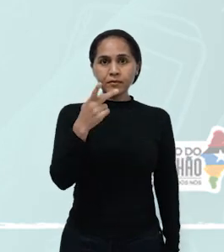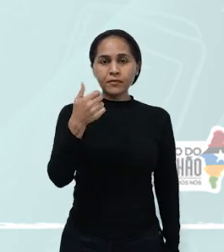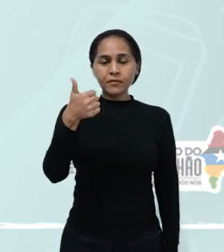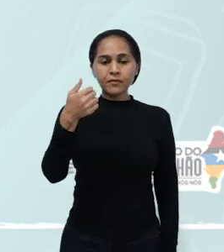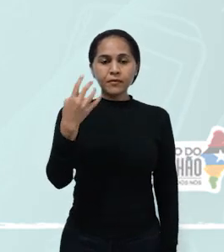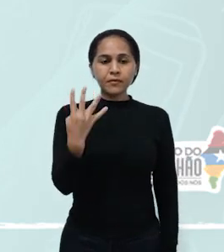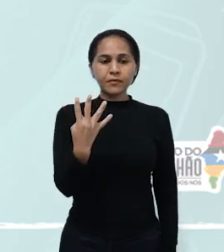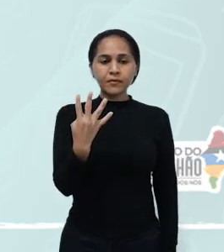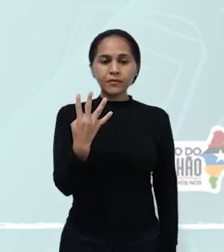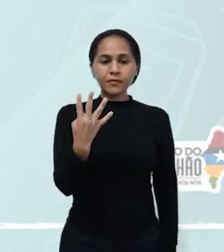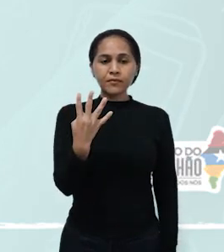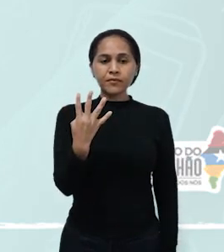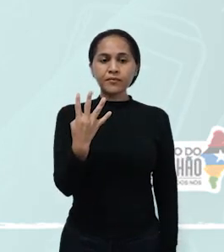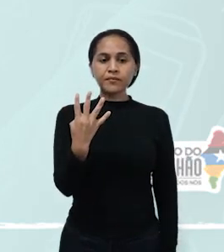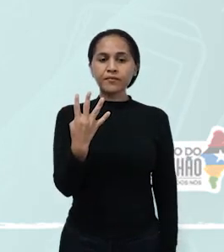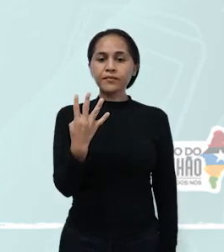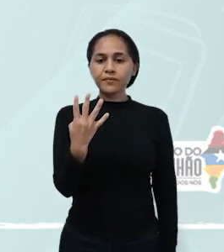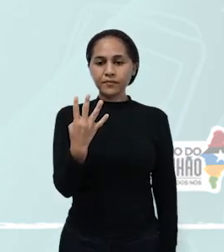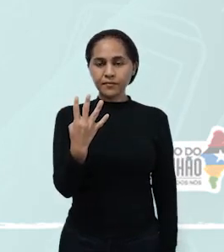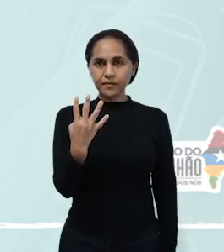C6H14,